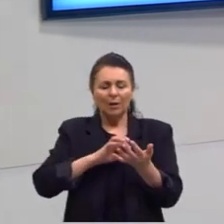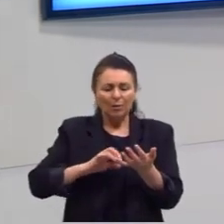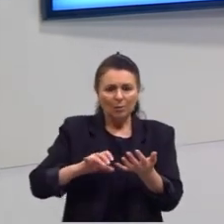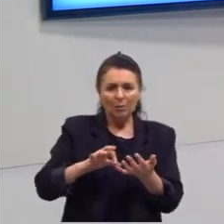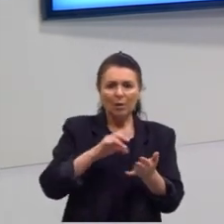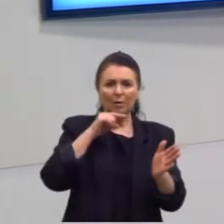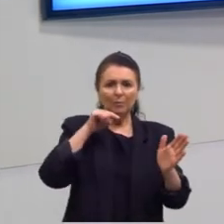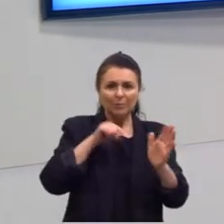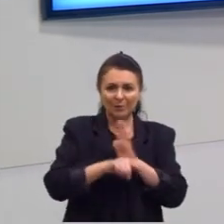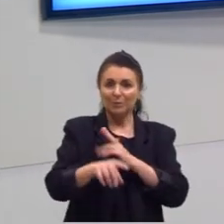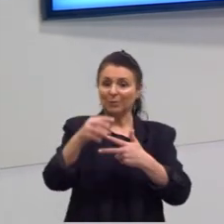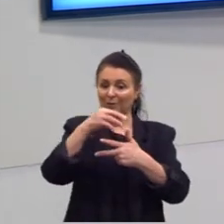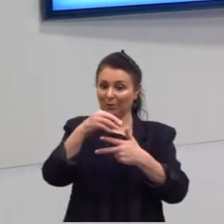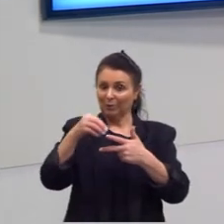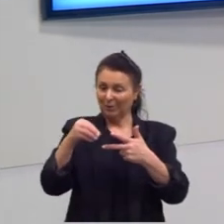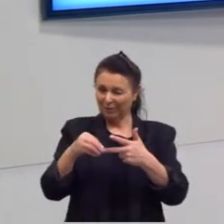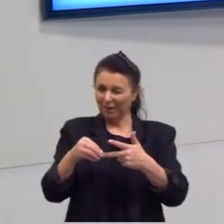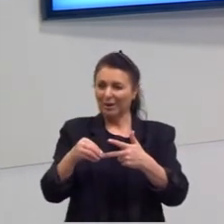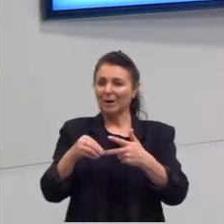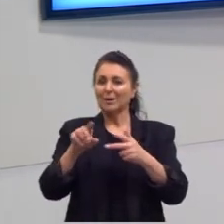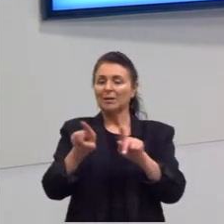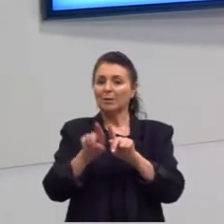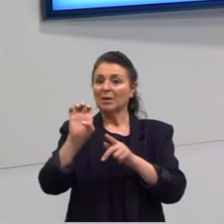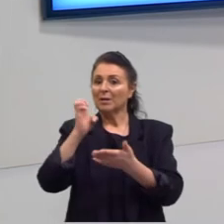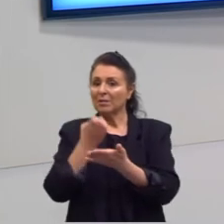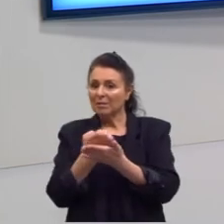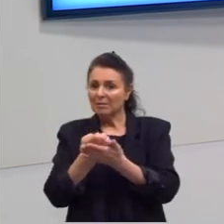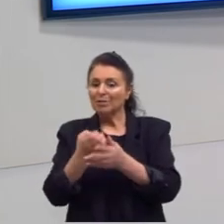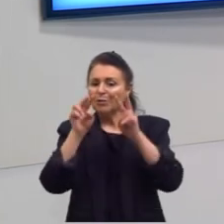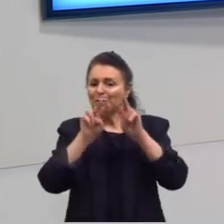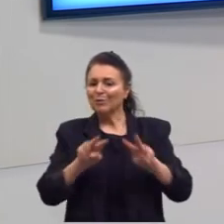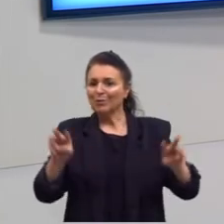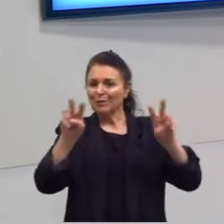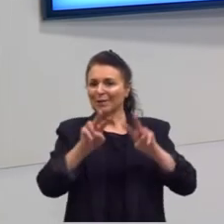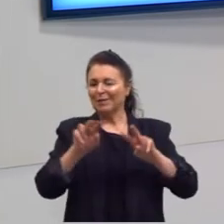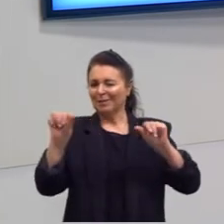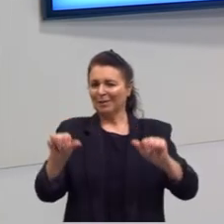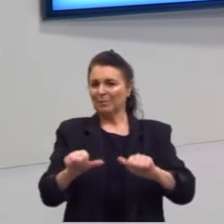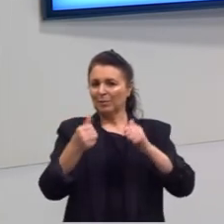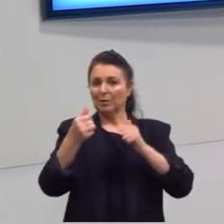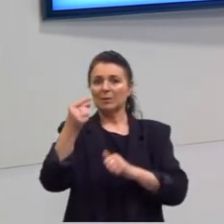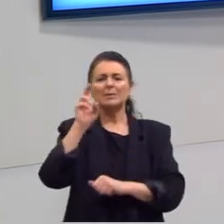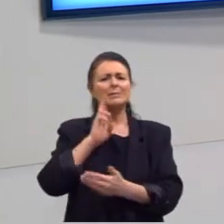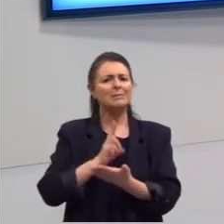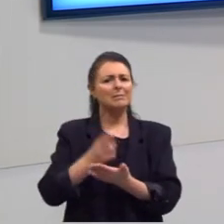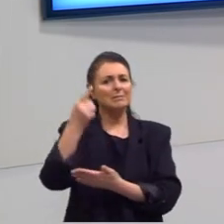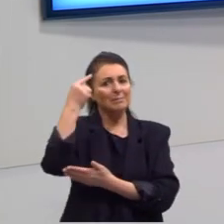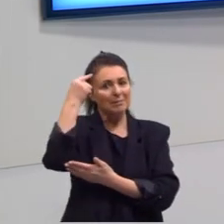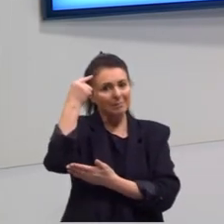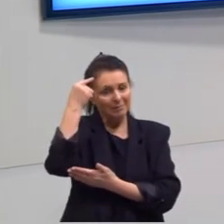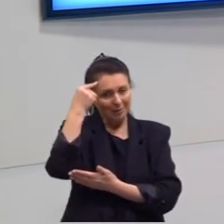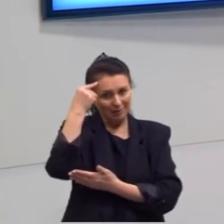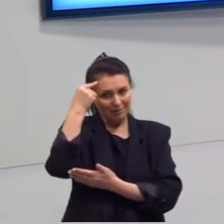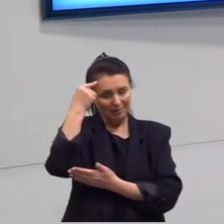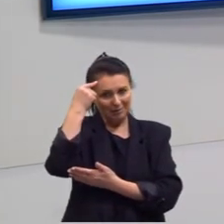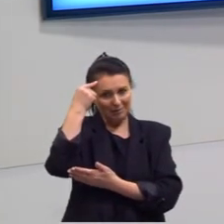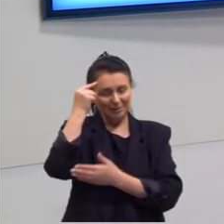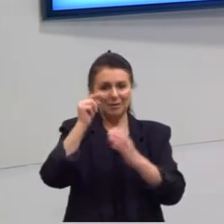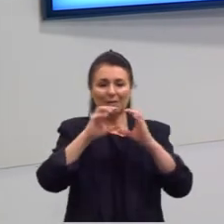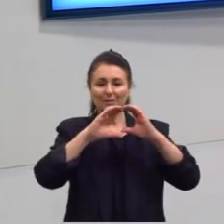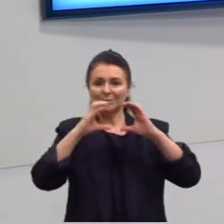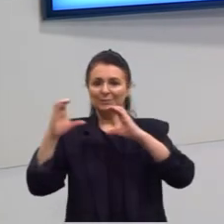questões do Enem a gente vai conseguir visualizar isso melhor sempre pense nisso para resolver resolver o circuito elétrico